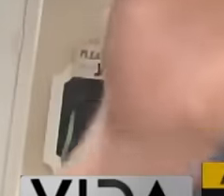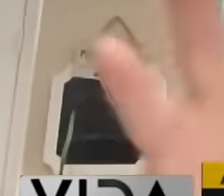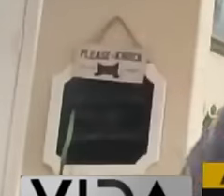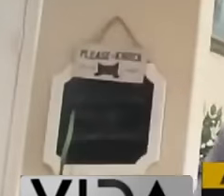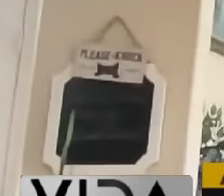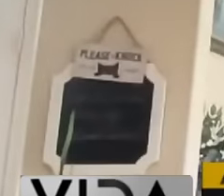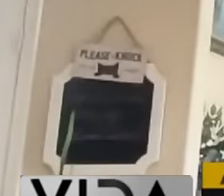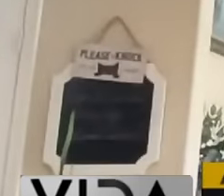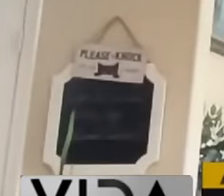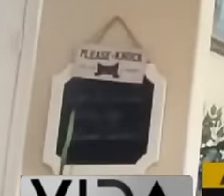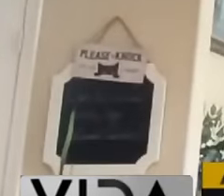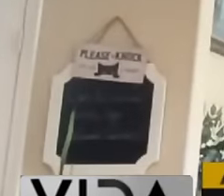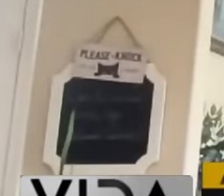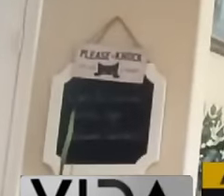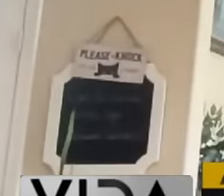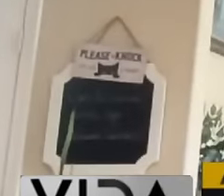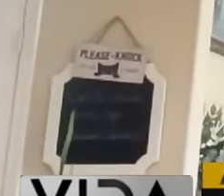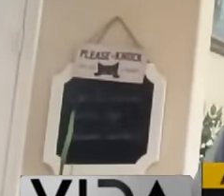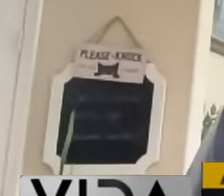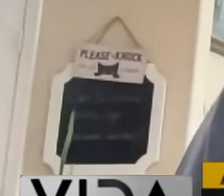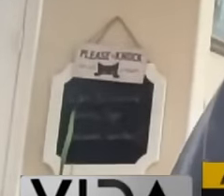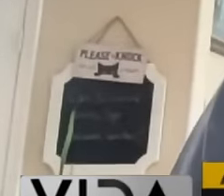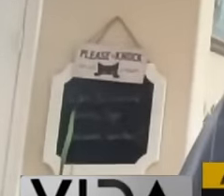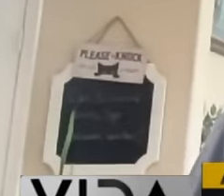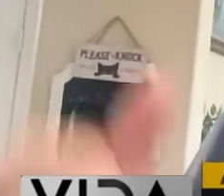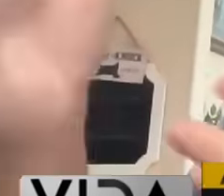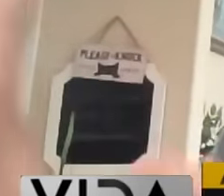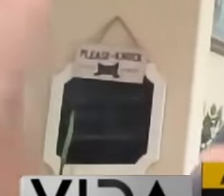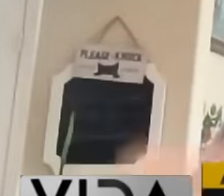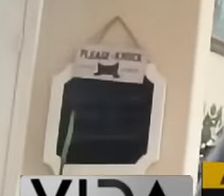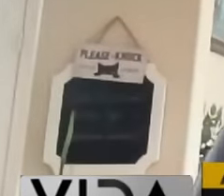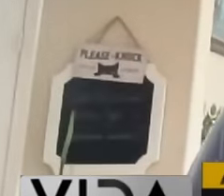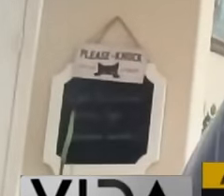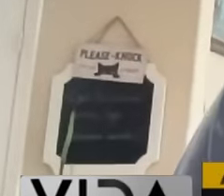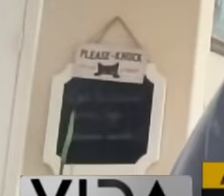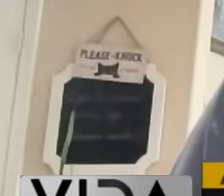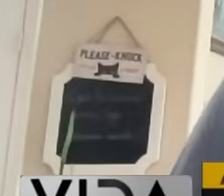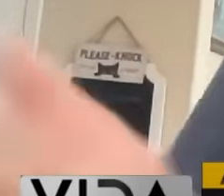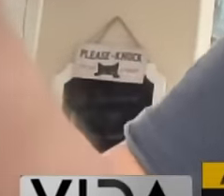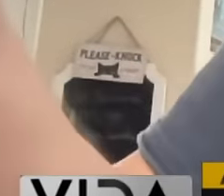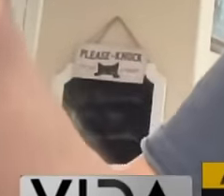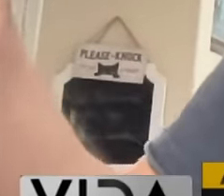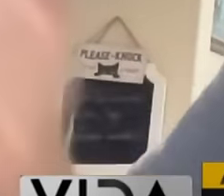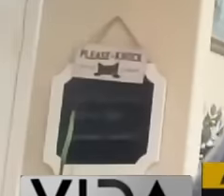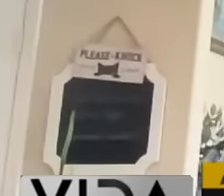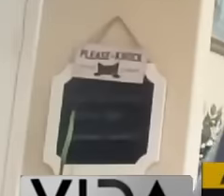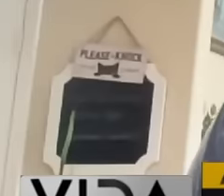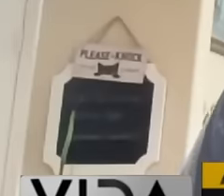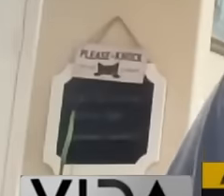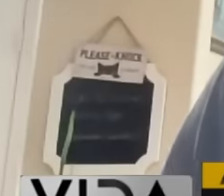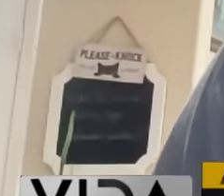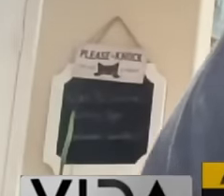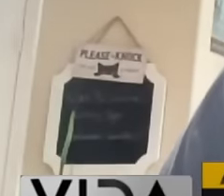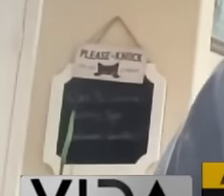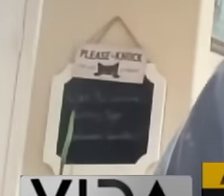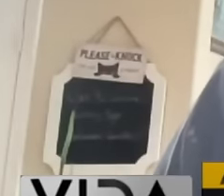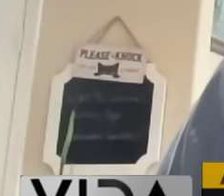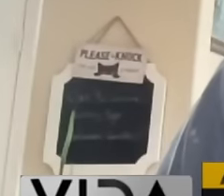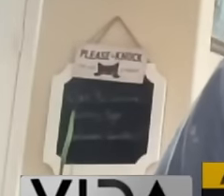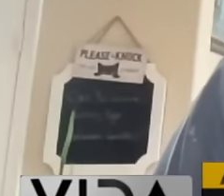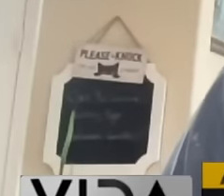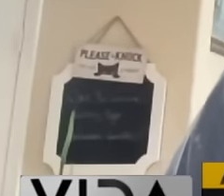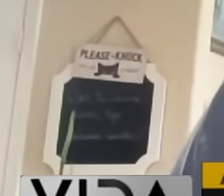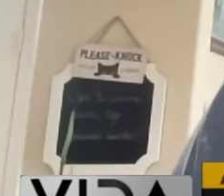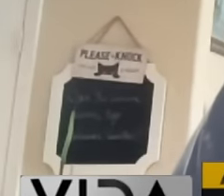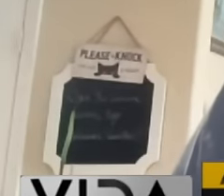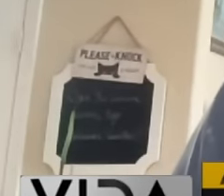é traficante de drogas. Esse traficante de drogas, ele foi no Brasil. Questionaram ele? Não.